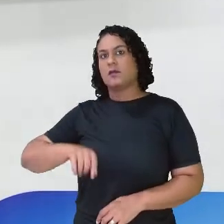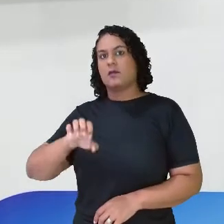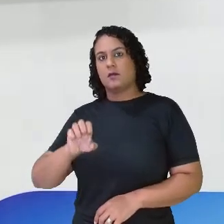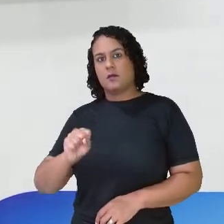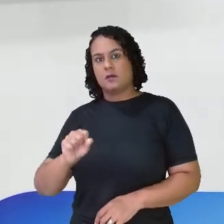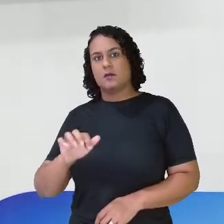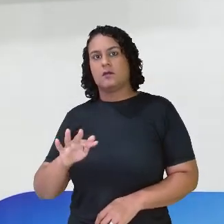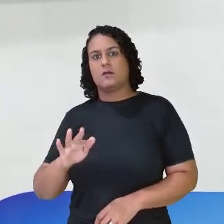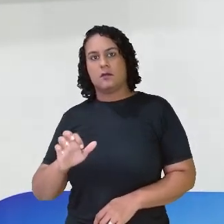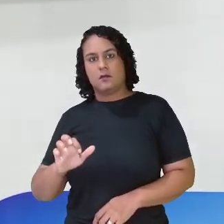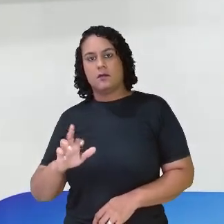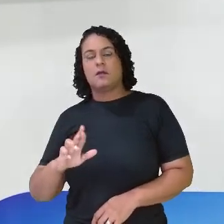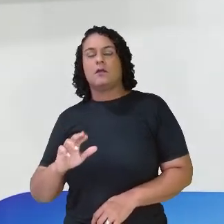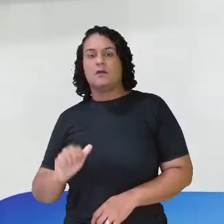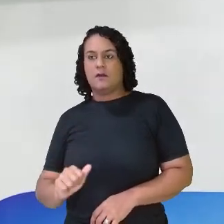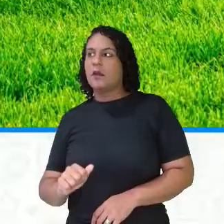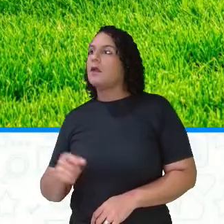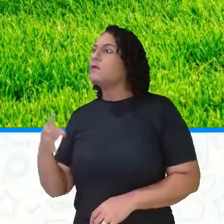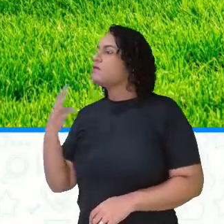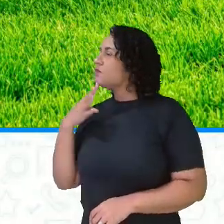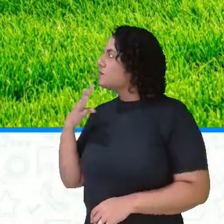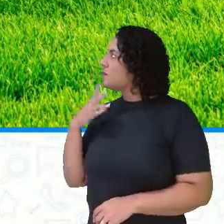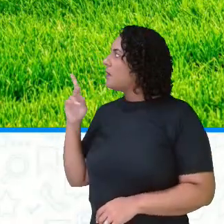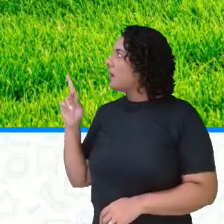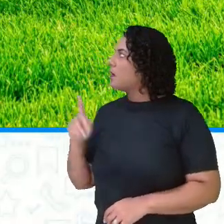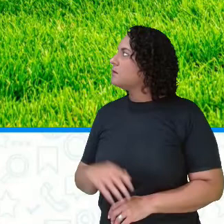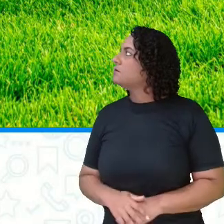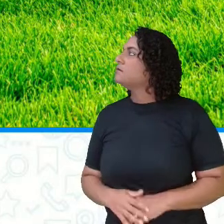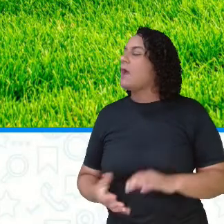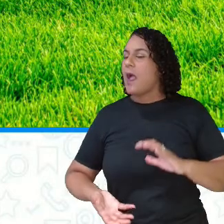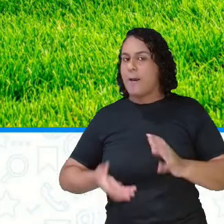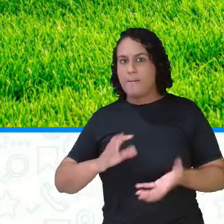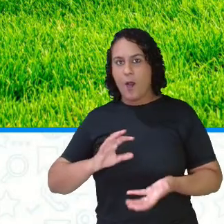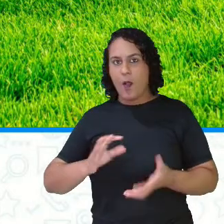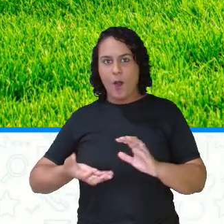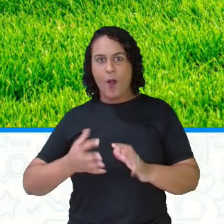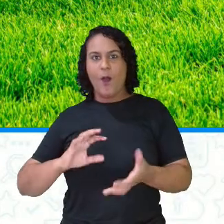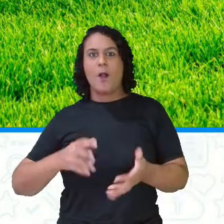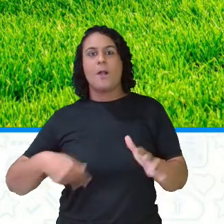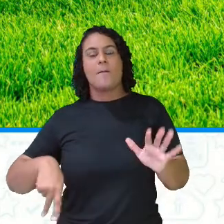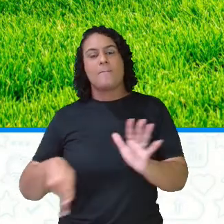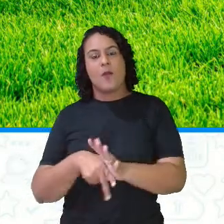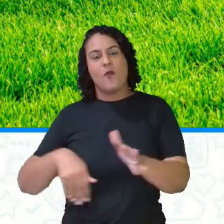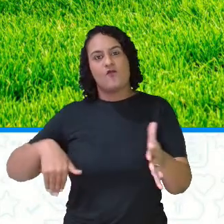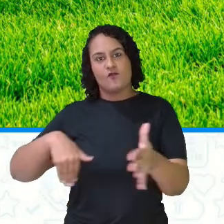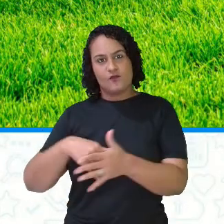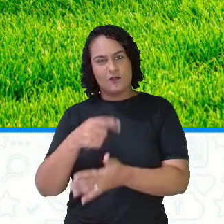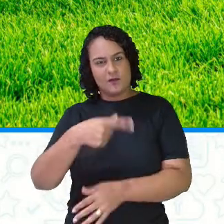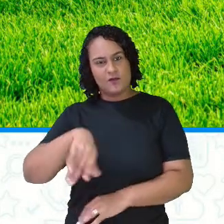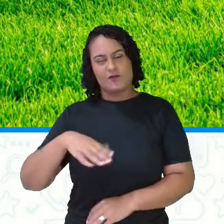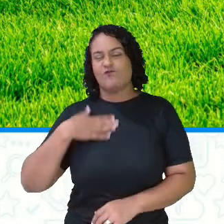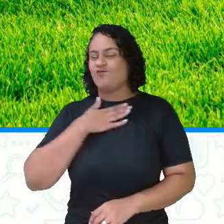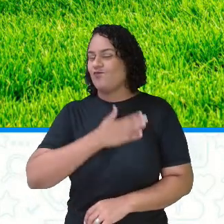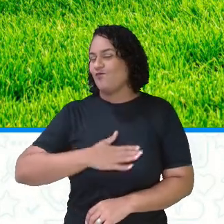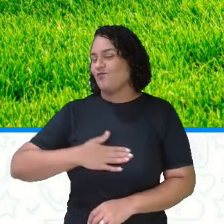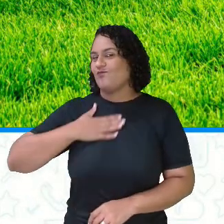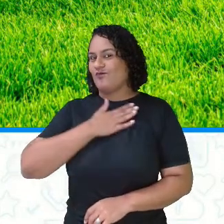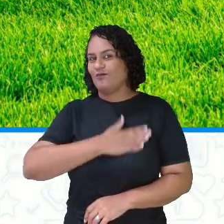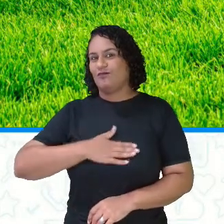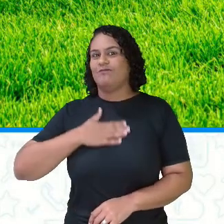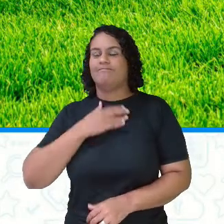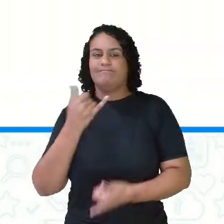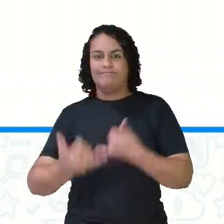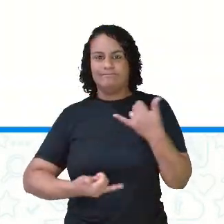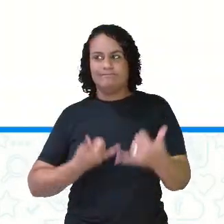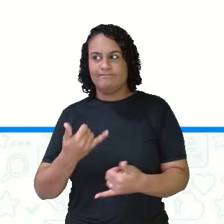esfera a gente conhece, né? Ela, a bola de futebol que vocês gostam tanto de